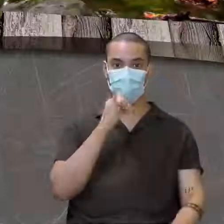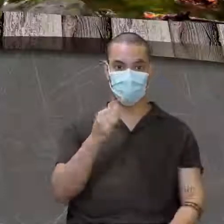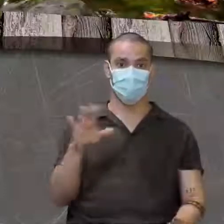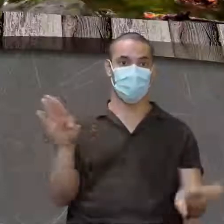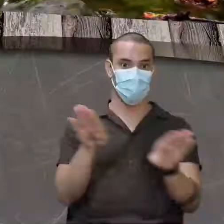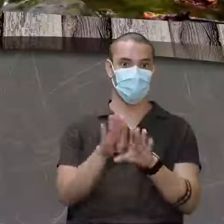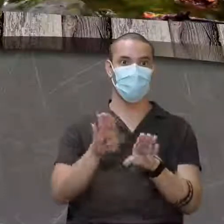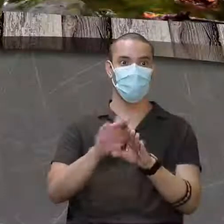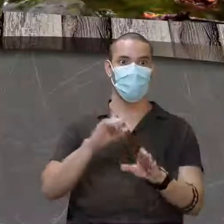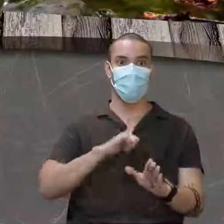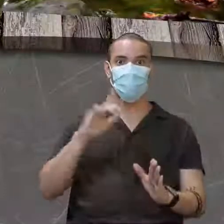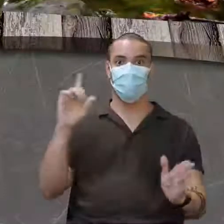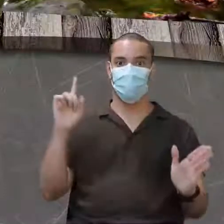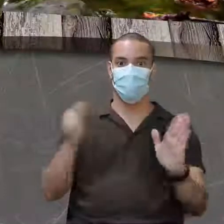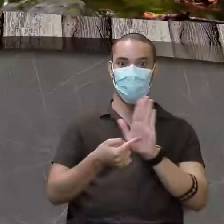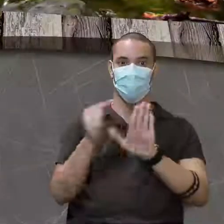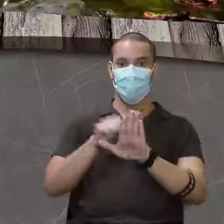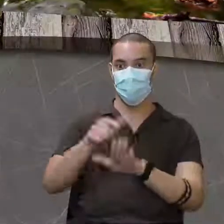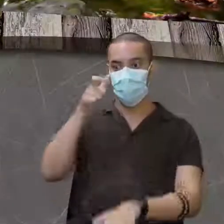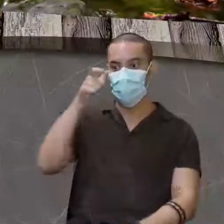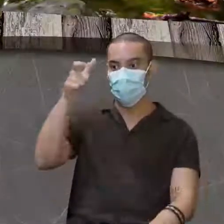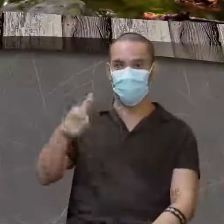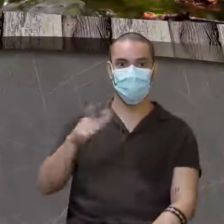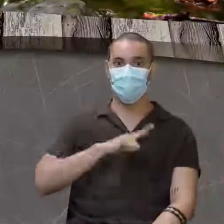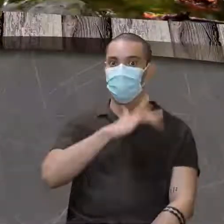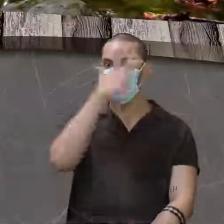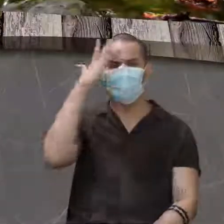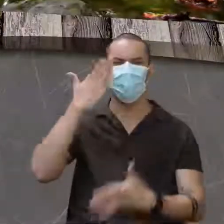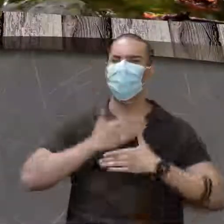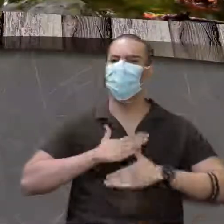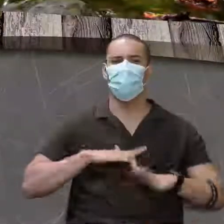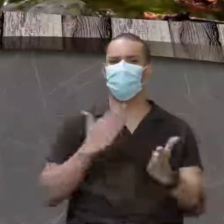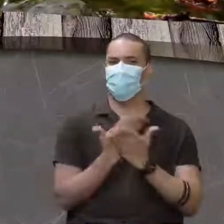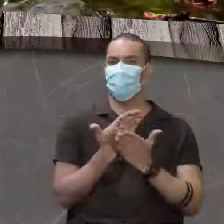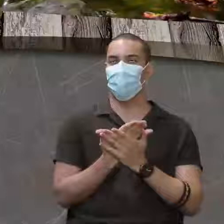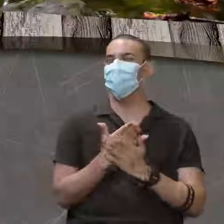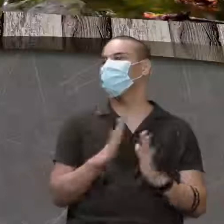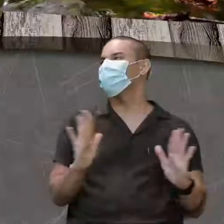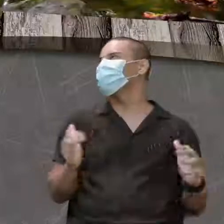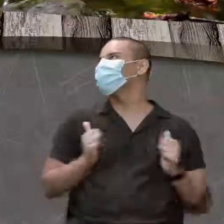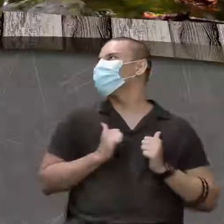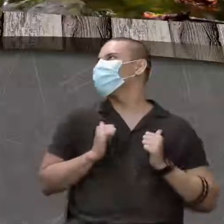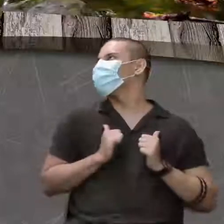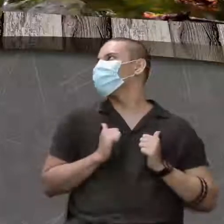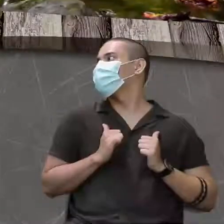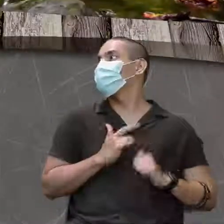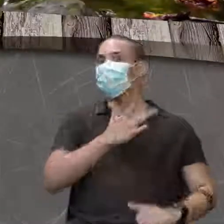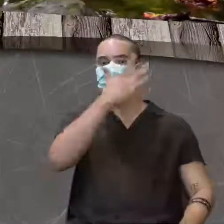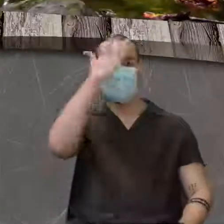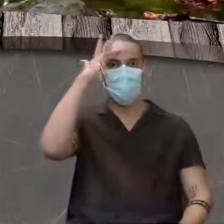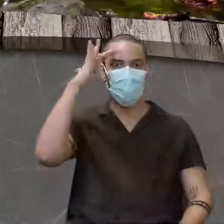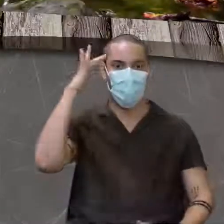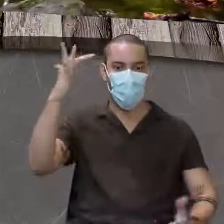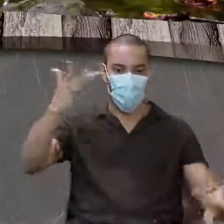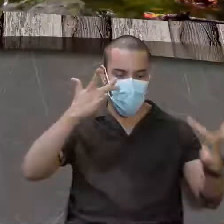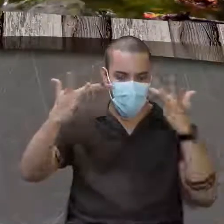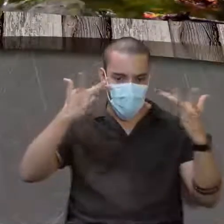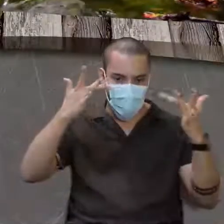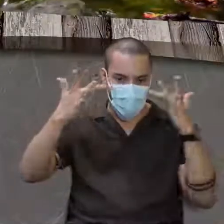o nível de interesse, né? Tem gente que não tem energia nenhuma para estudar, porque não gosta. Tem gente que